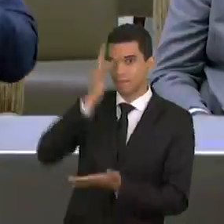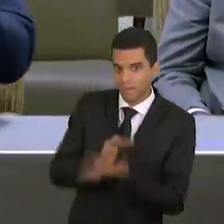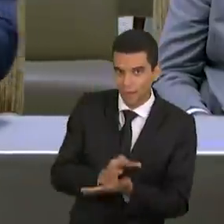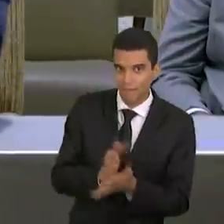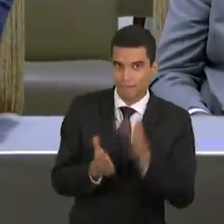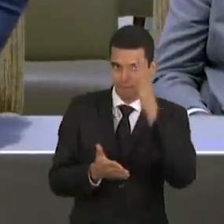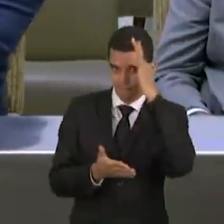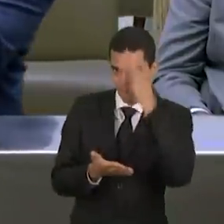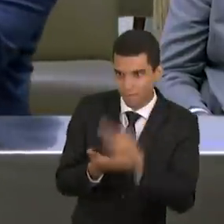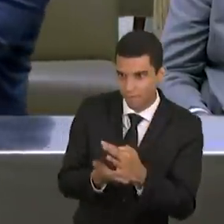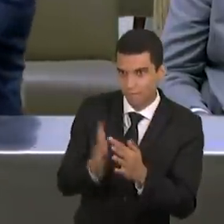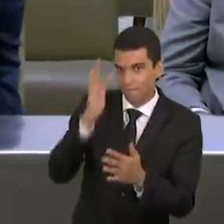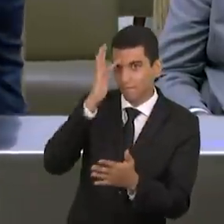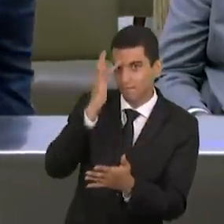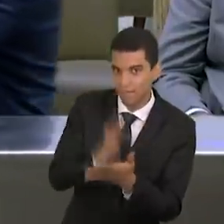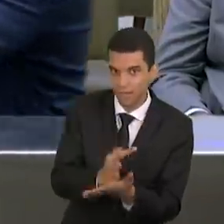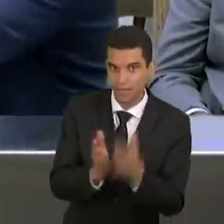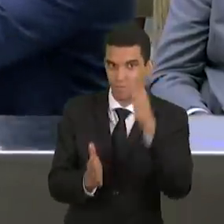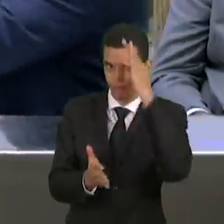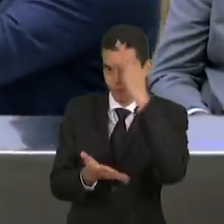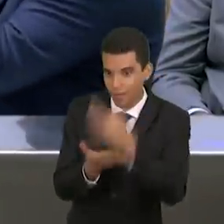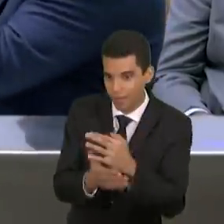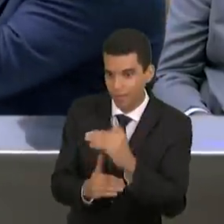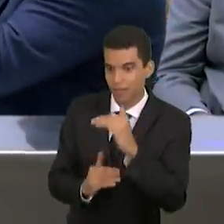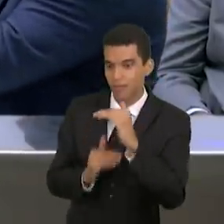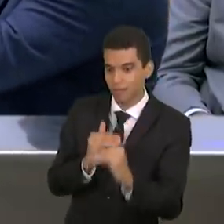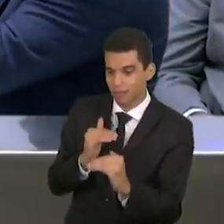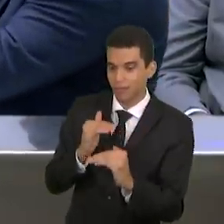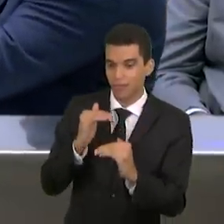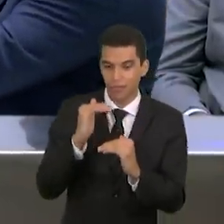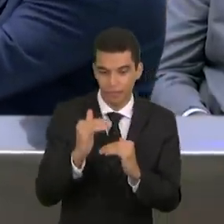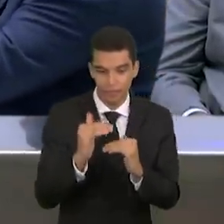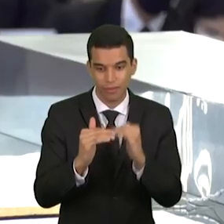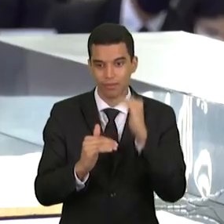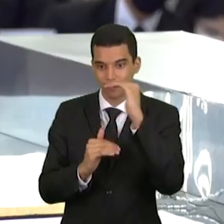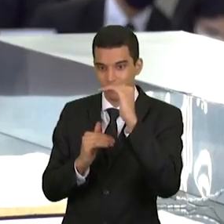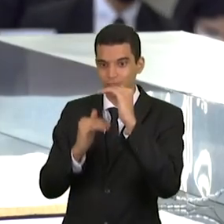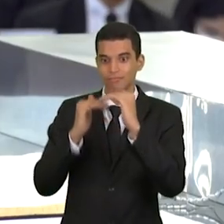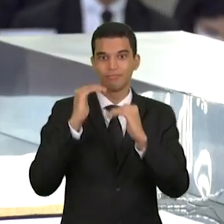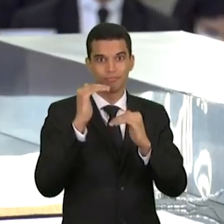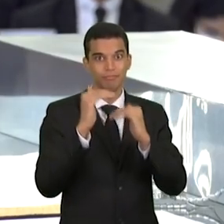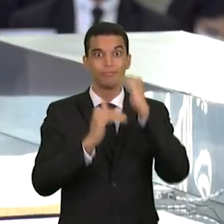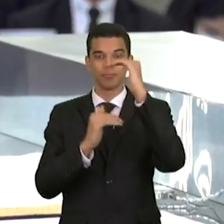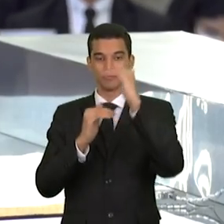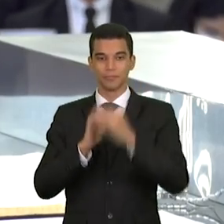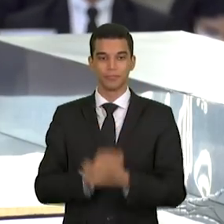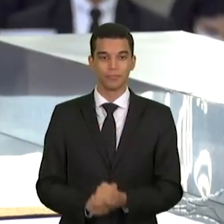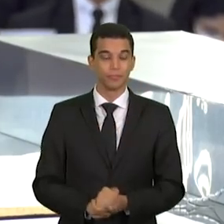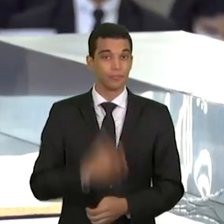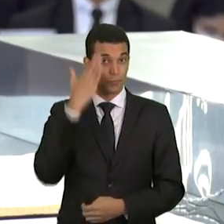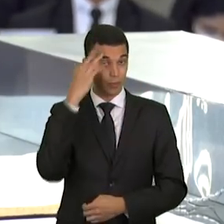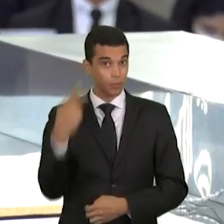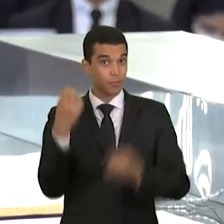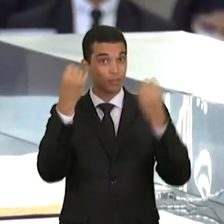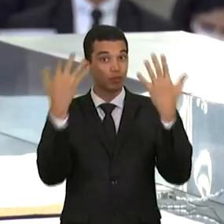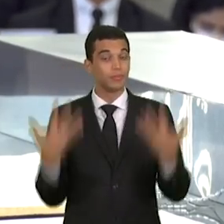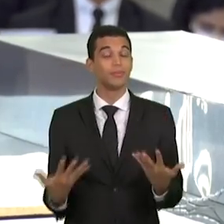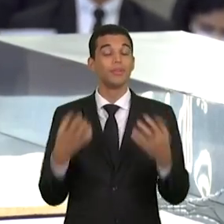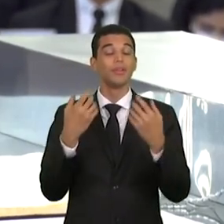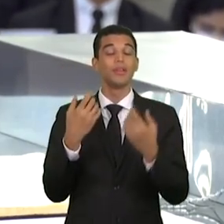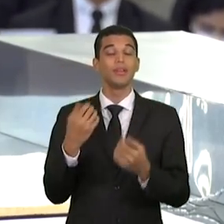Em Provérbio 4, 18, a gente destacou que a vereda do justo é como a luz da aurora que vai brilhando mais e...